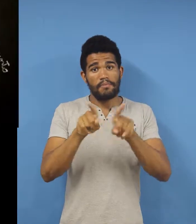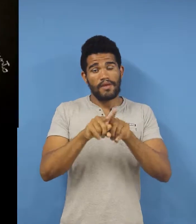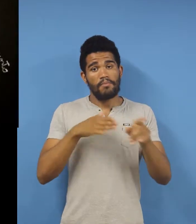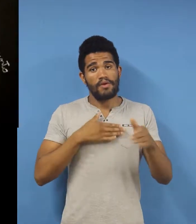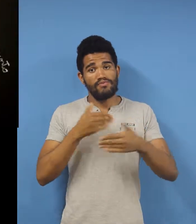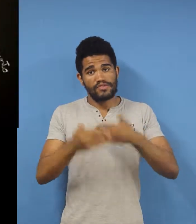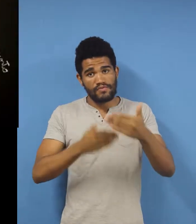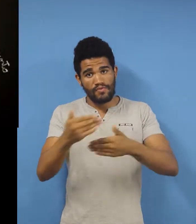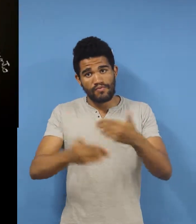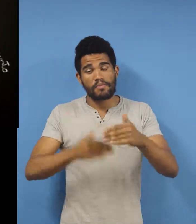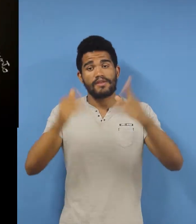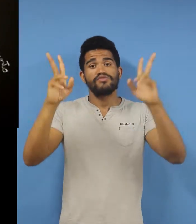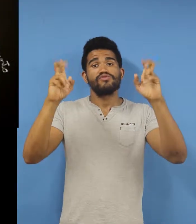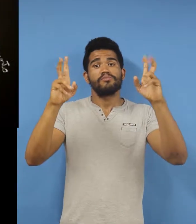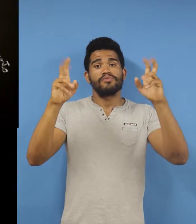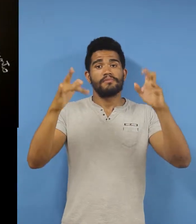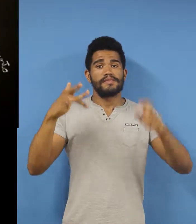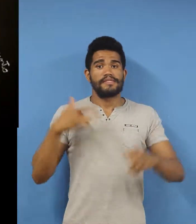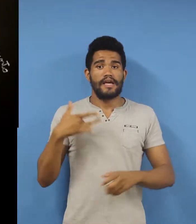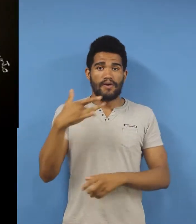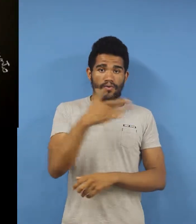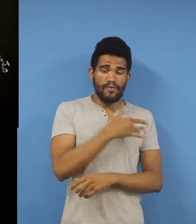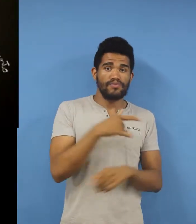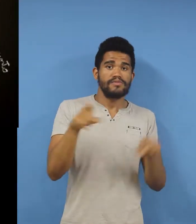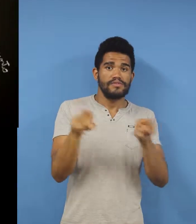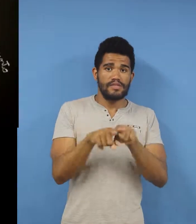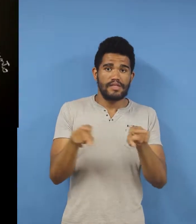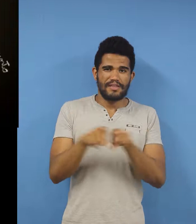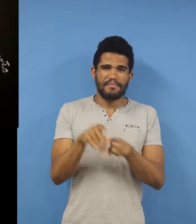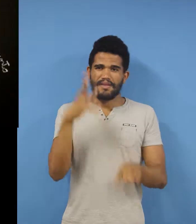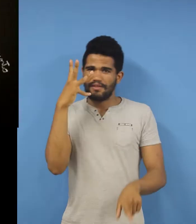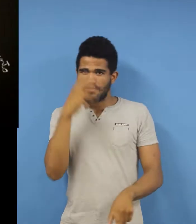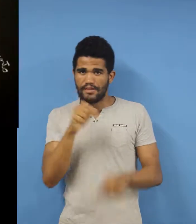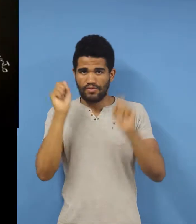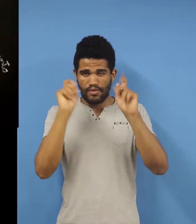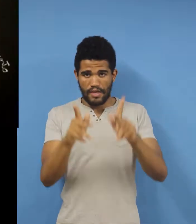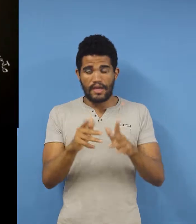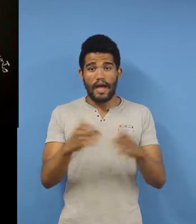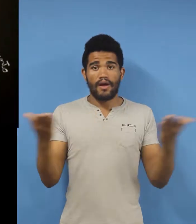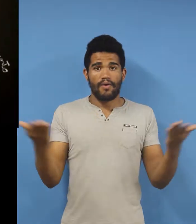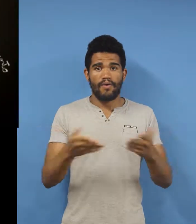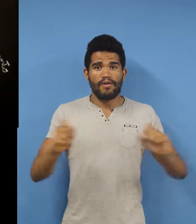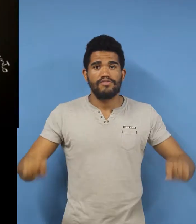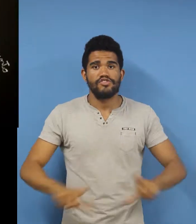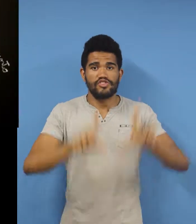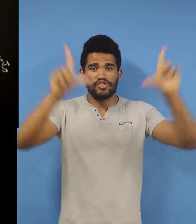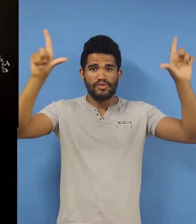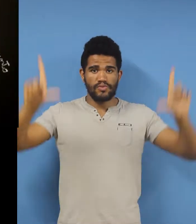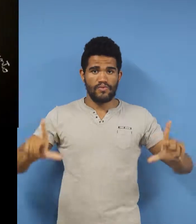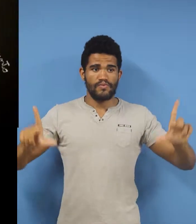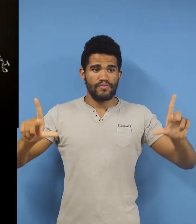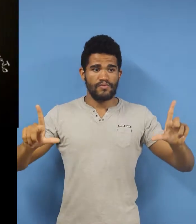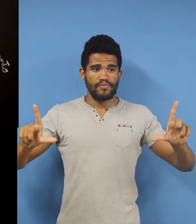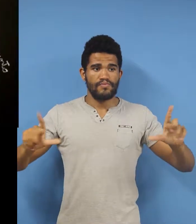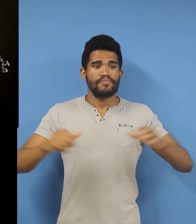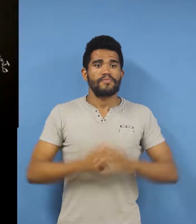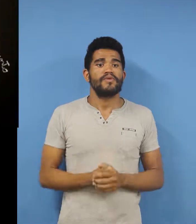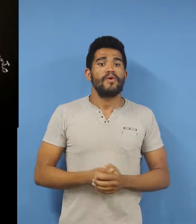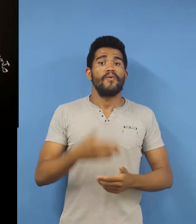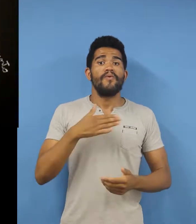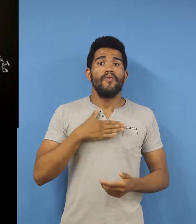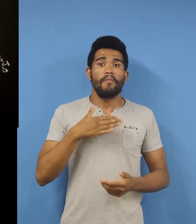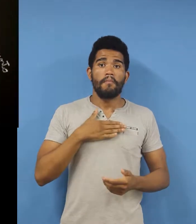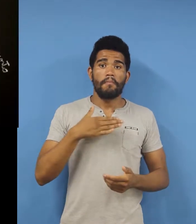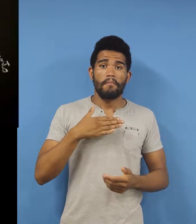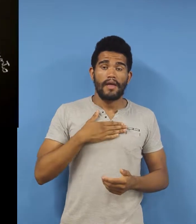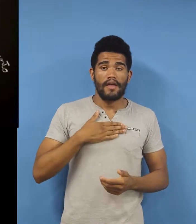o meu tópico frasal, os meus argumentos e o meu parágrafo de desenvolvimento sobre saúde e